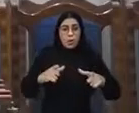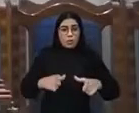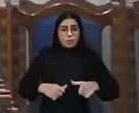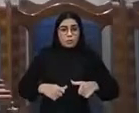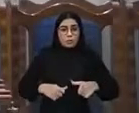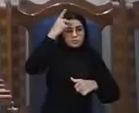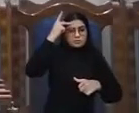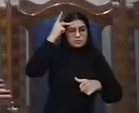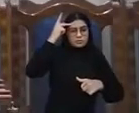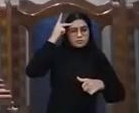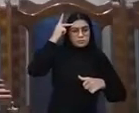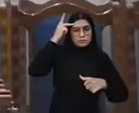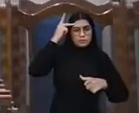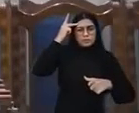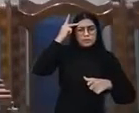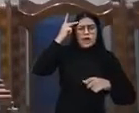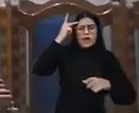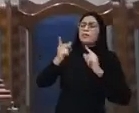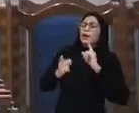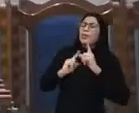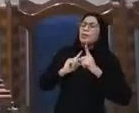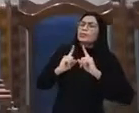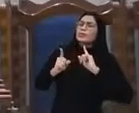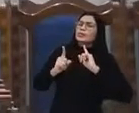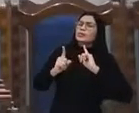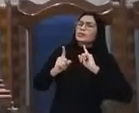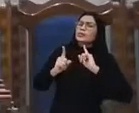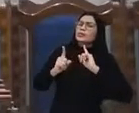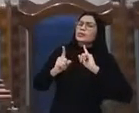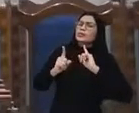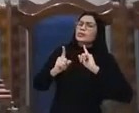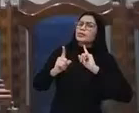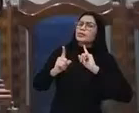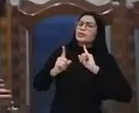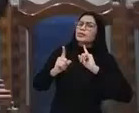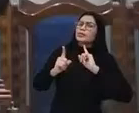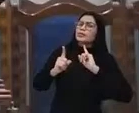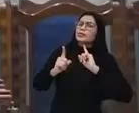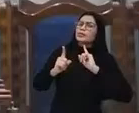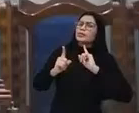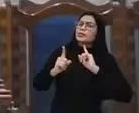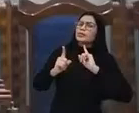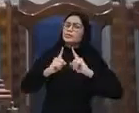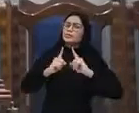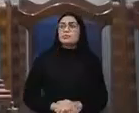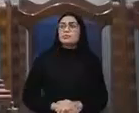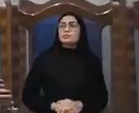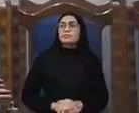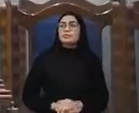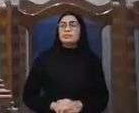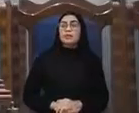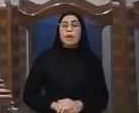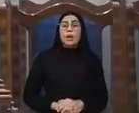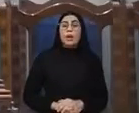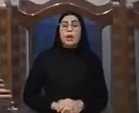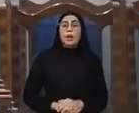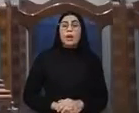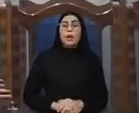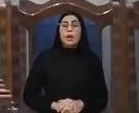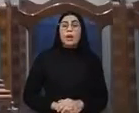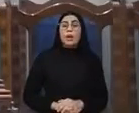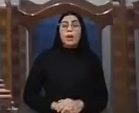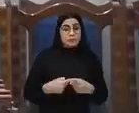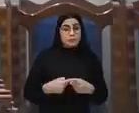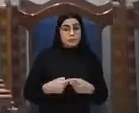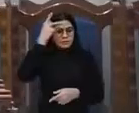Paulo é levado para ali, e quando chega ali, Paulo observa que os atenienses gostavam de novidades. Tudo